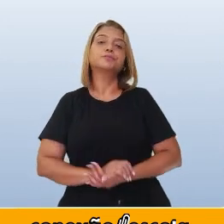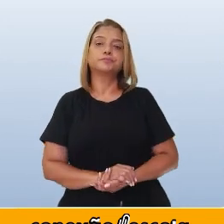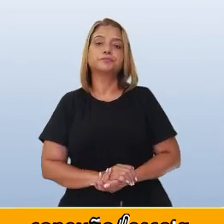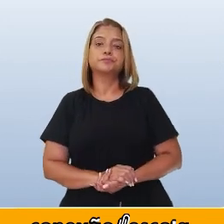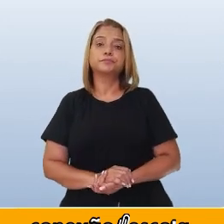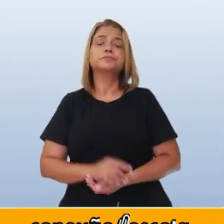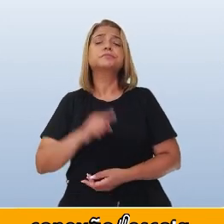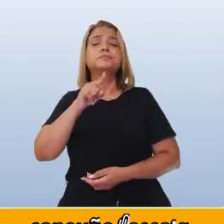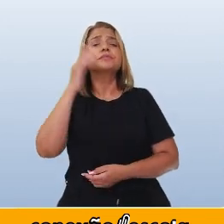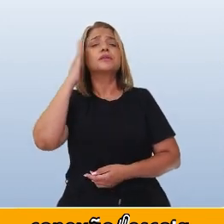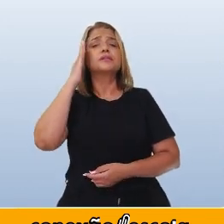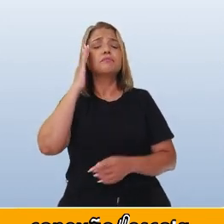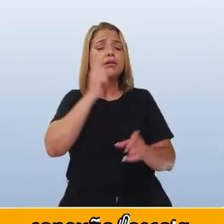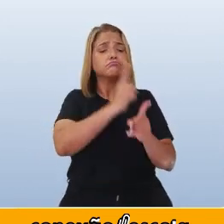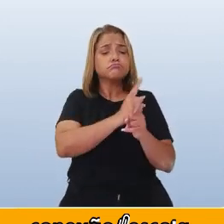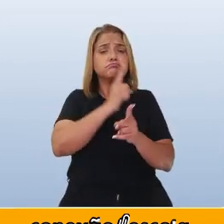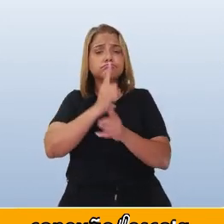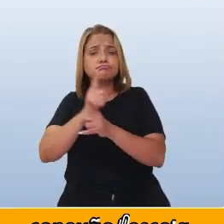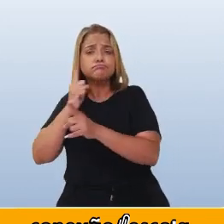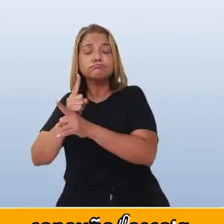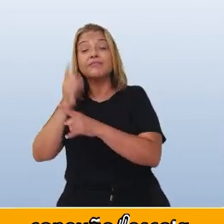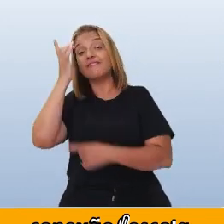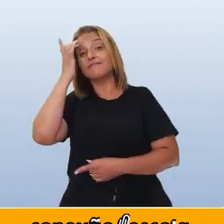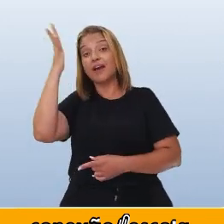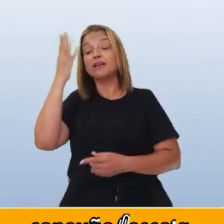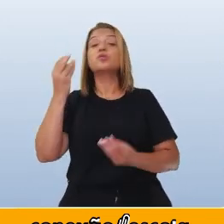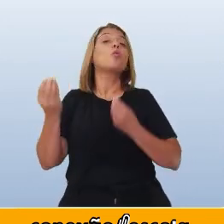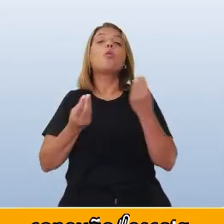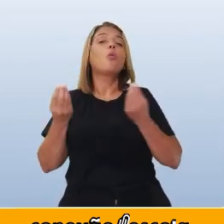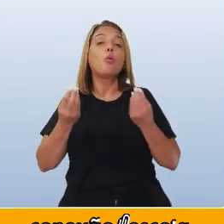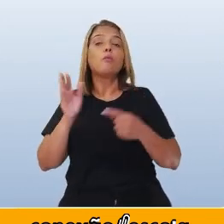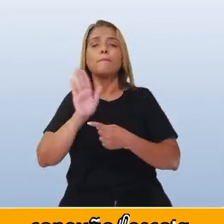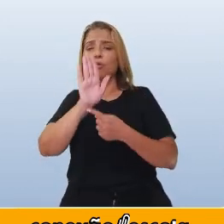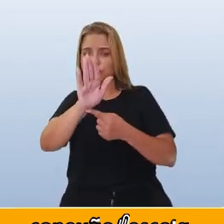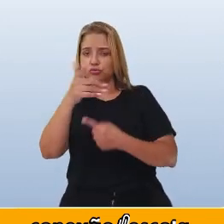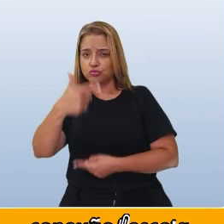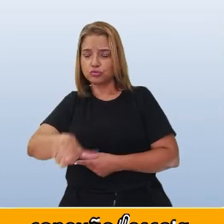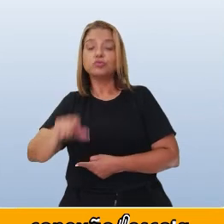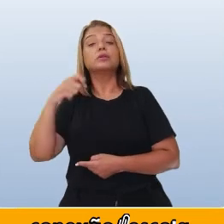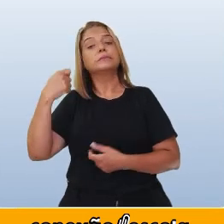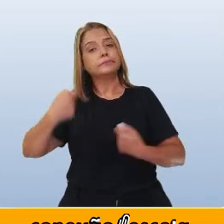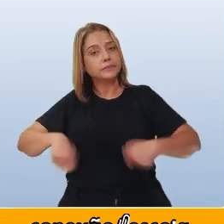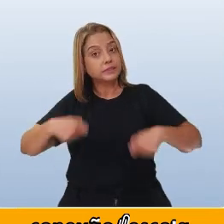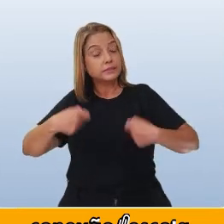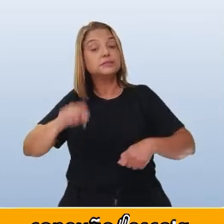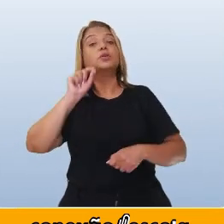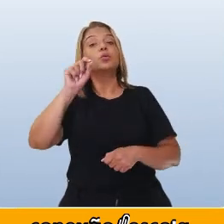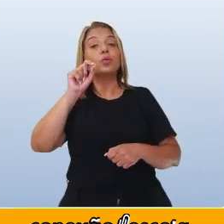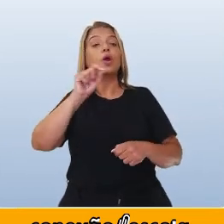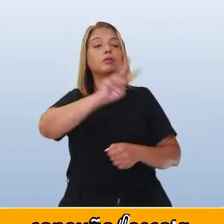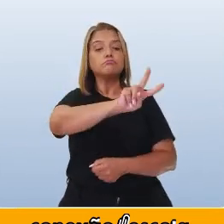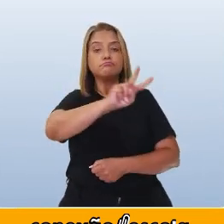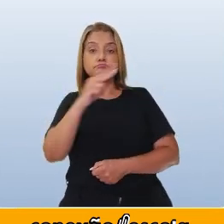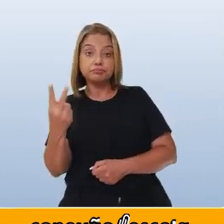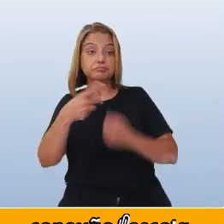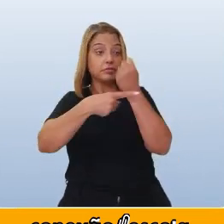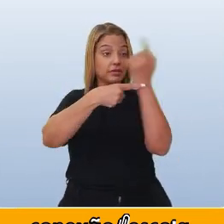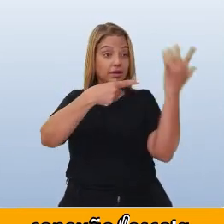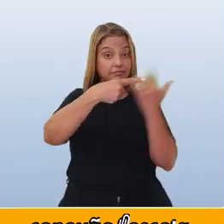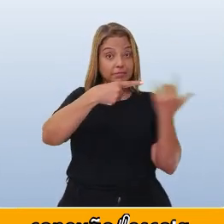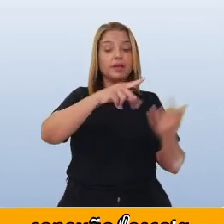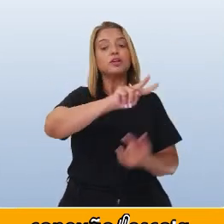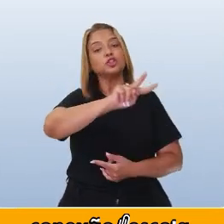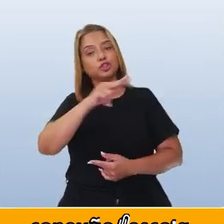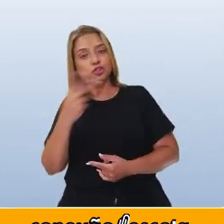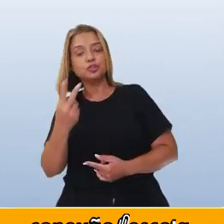Para localizarmos as frações com mais facilidade, só para reforçar, devemos escrevê-las primeiro na forma decimal. Essa é a